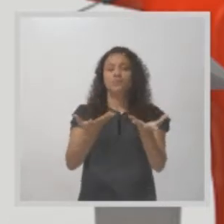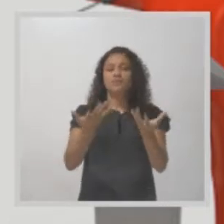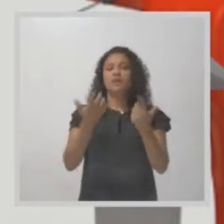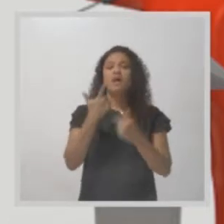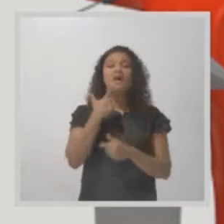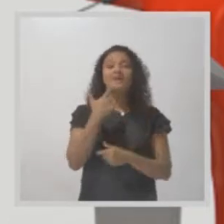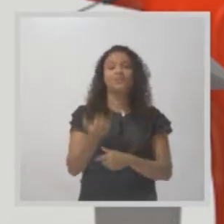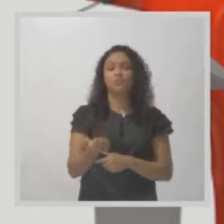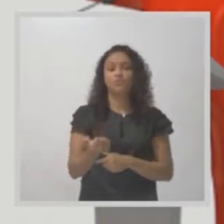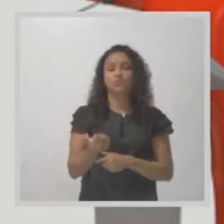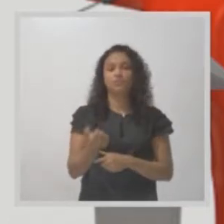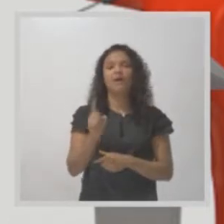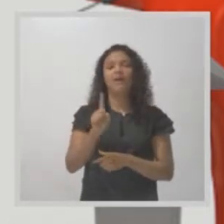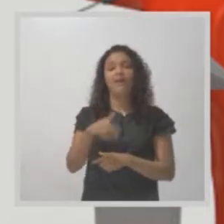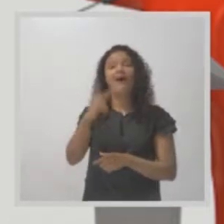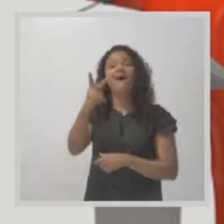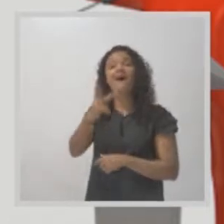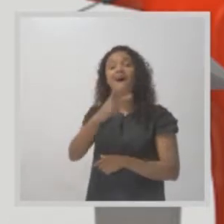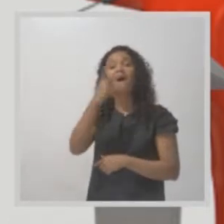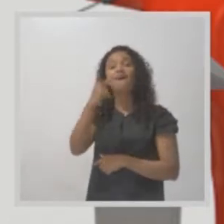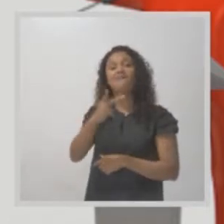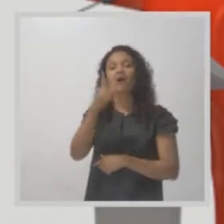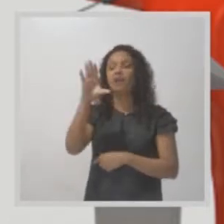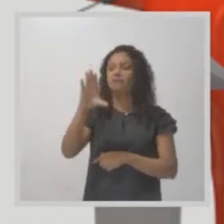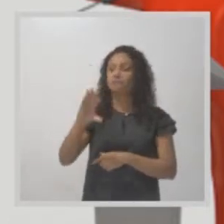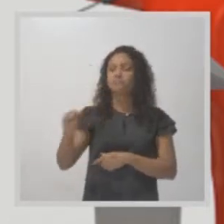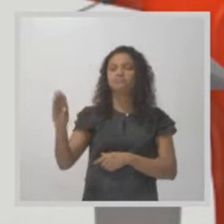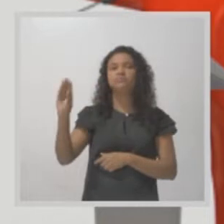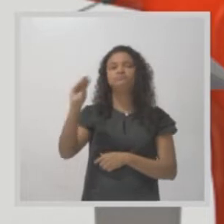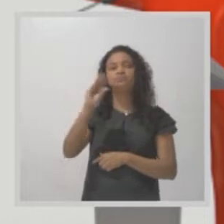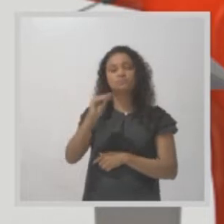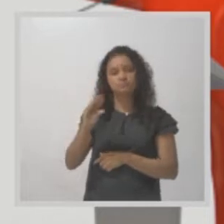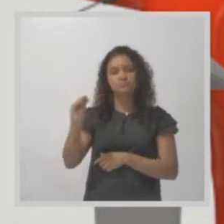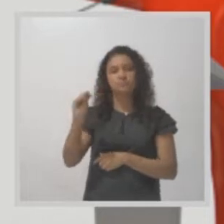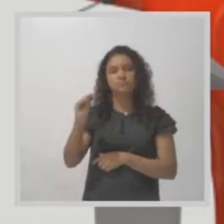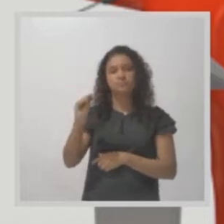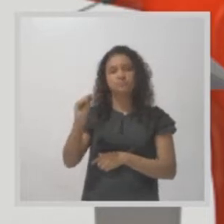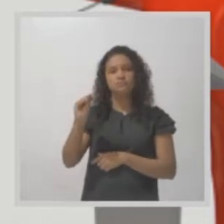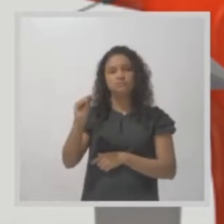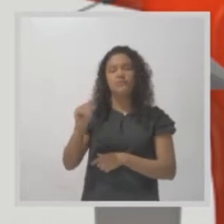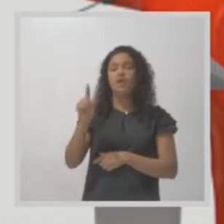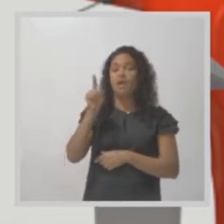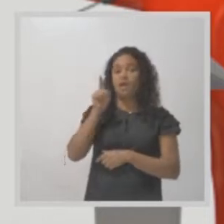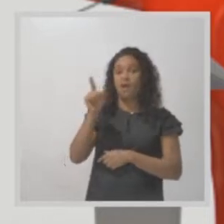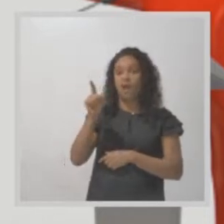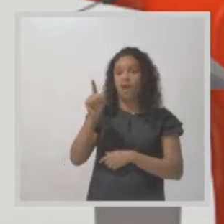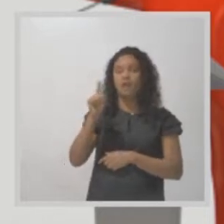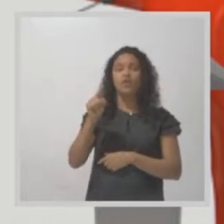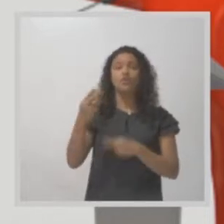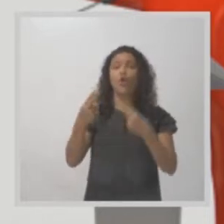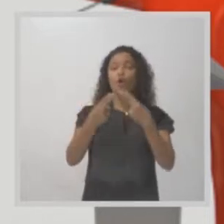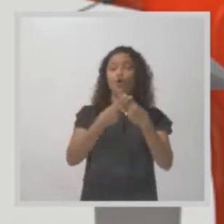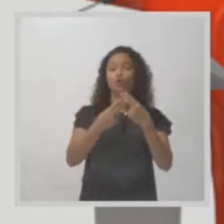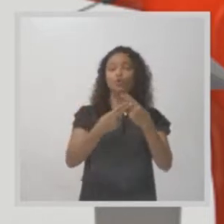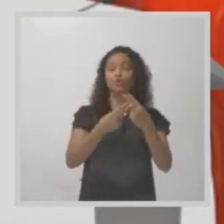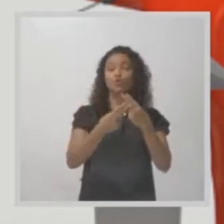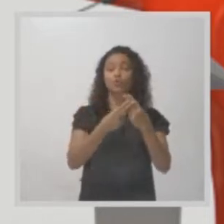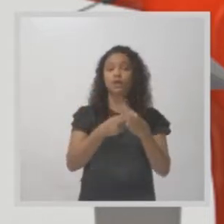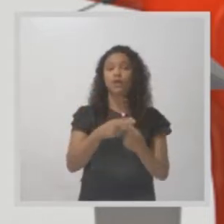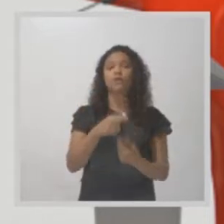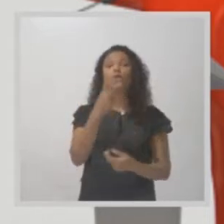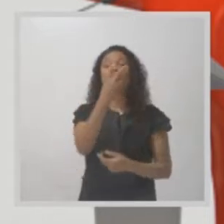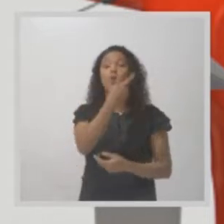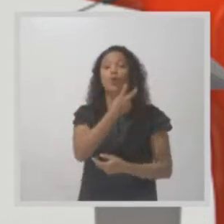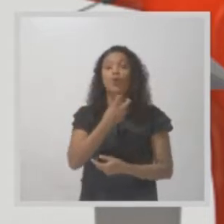a utilização oral. Aqui eu estou, né, utilizando a linguagem oral para